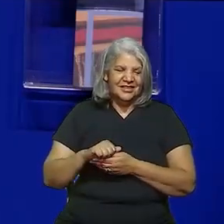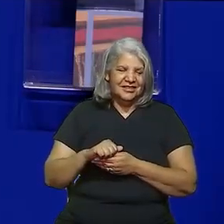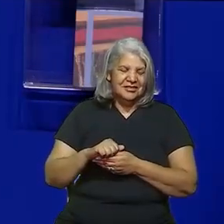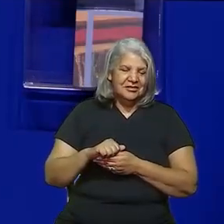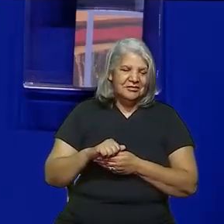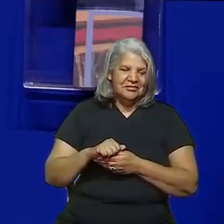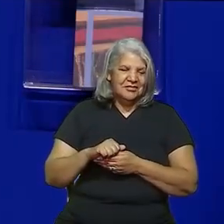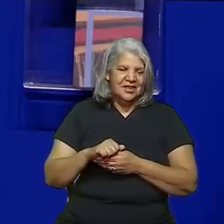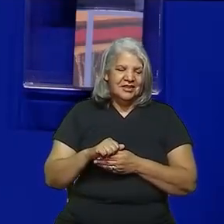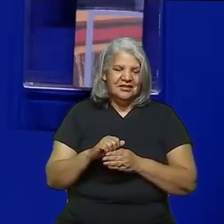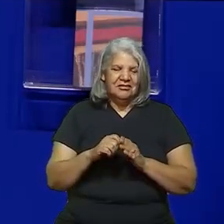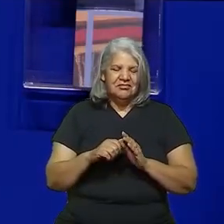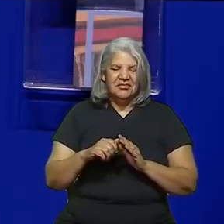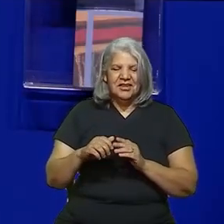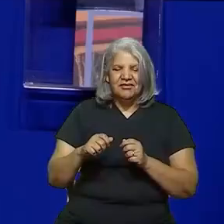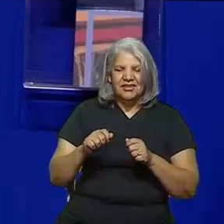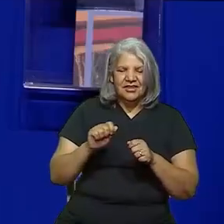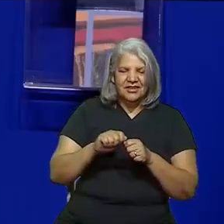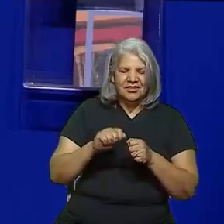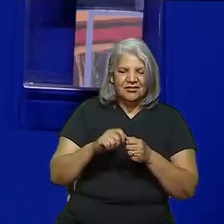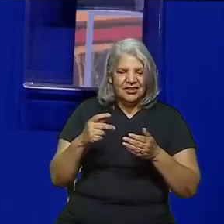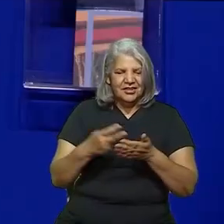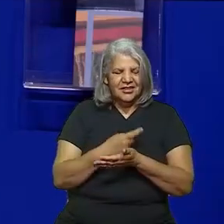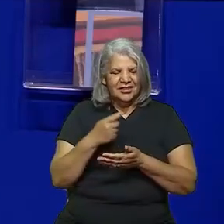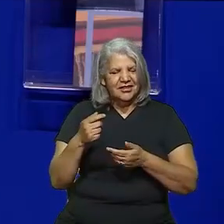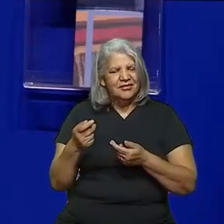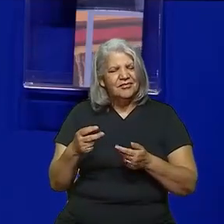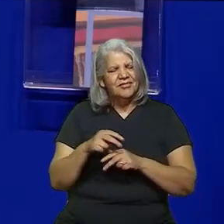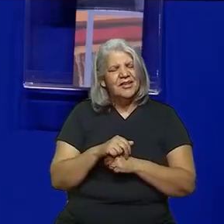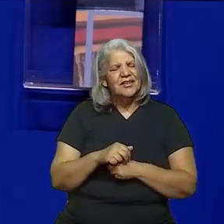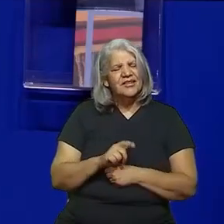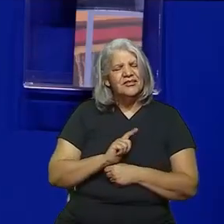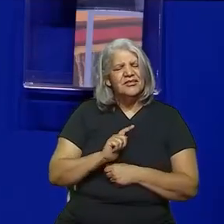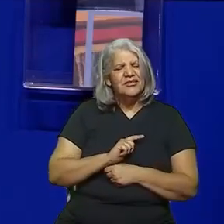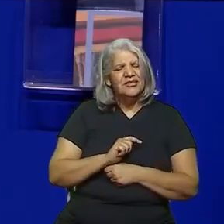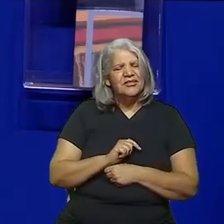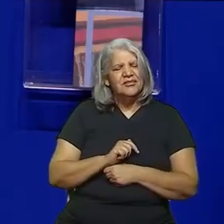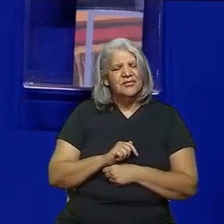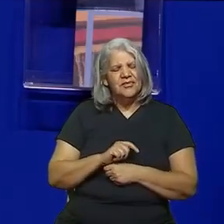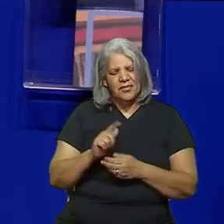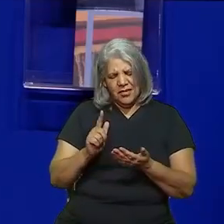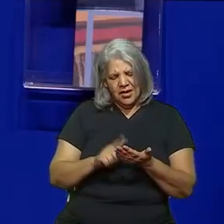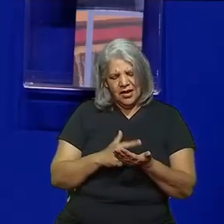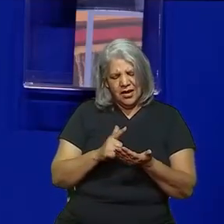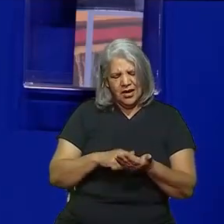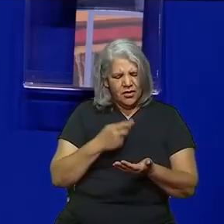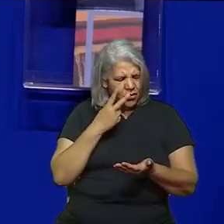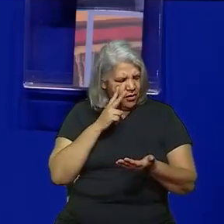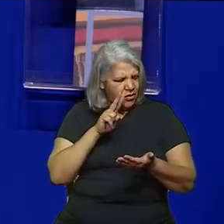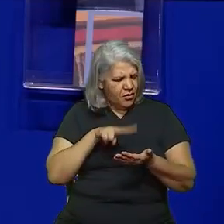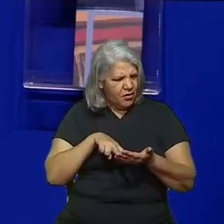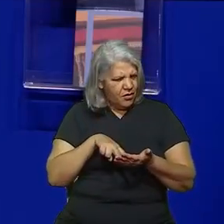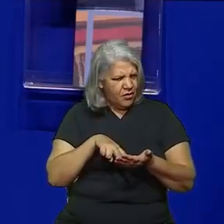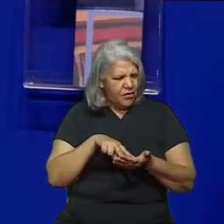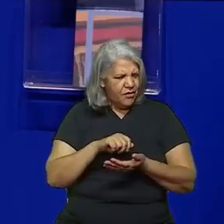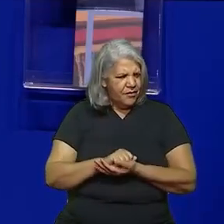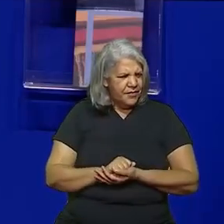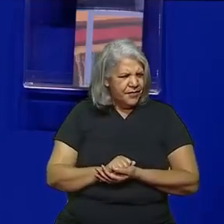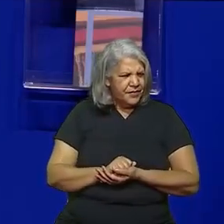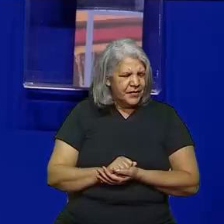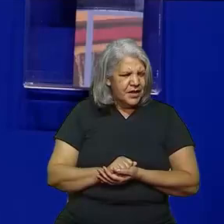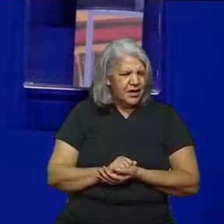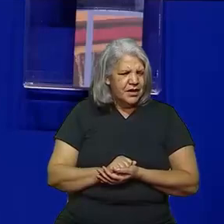jovens e tal. E eles tinham lido esse livro e eles representaram como